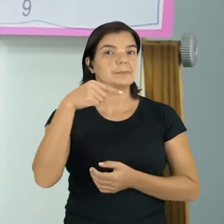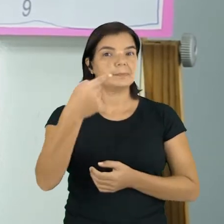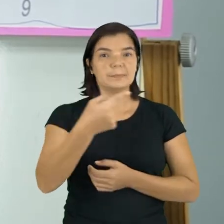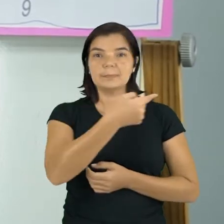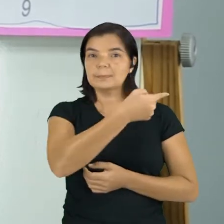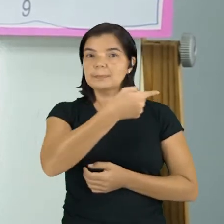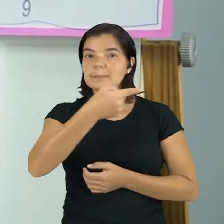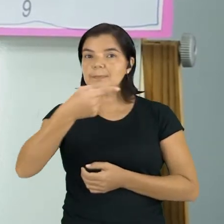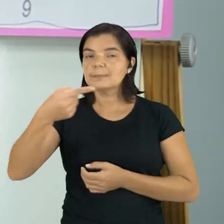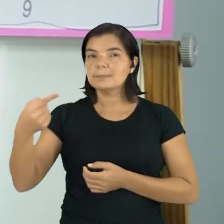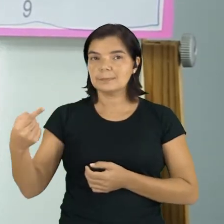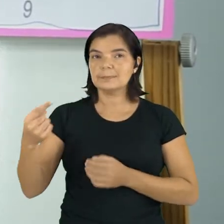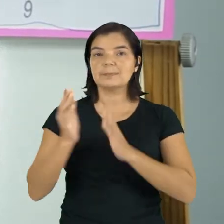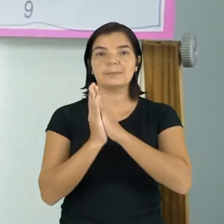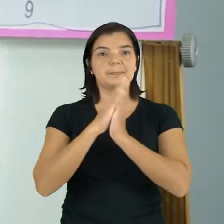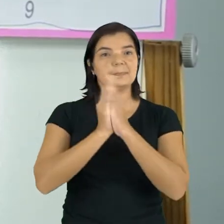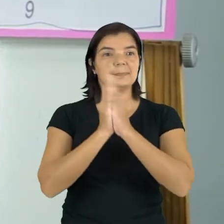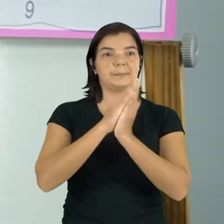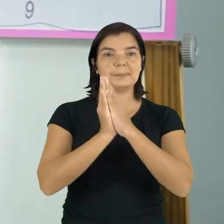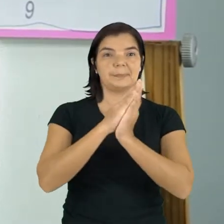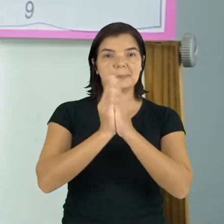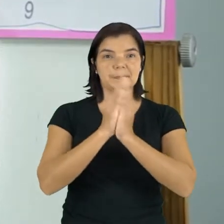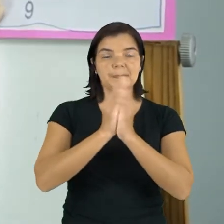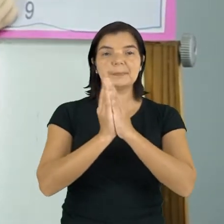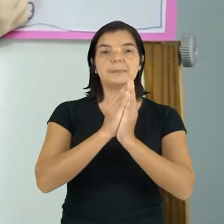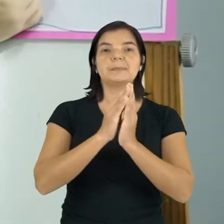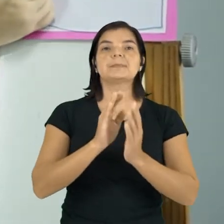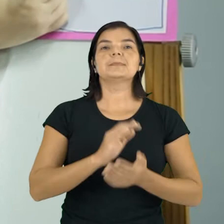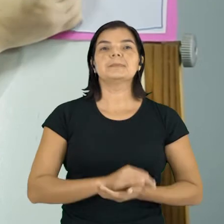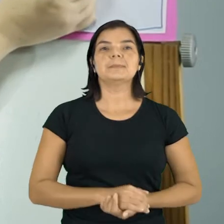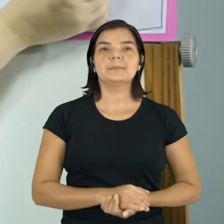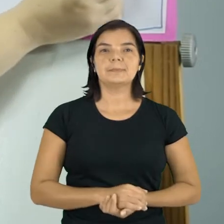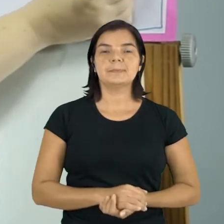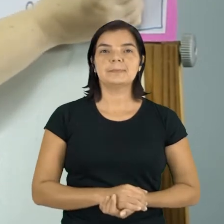próxima linha a boneca de pano.